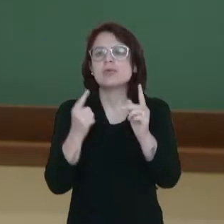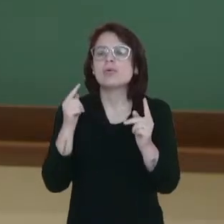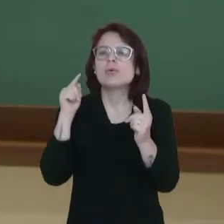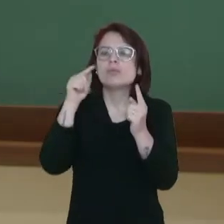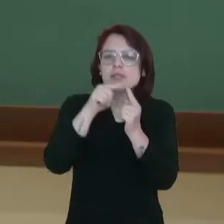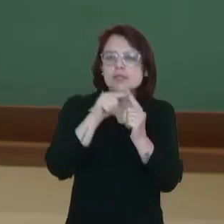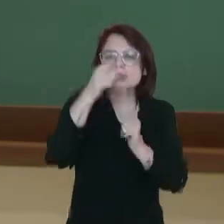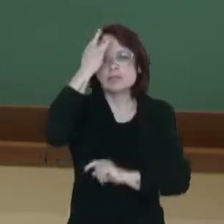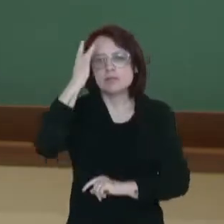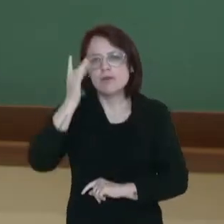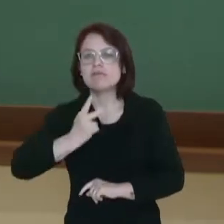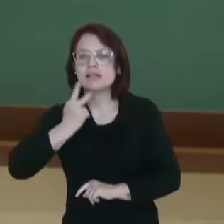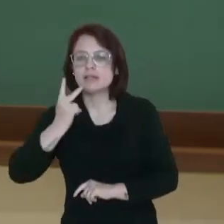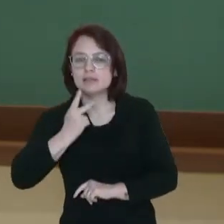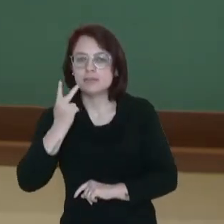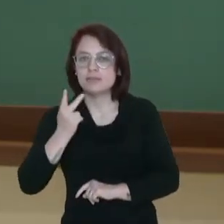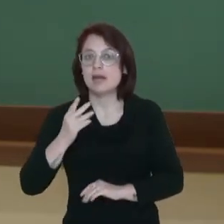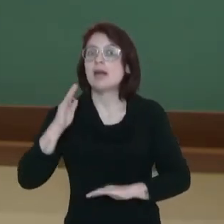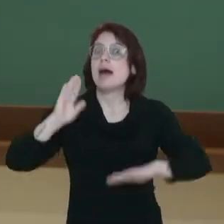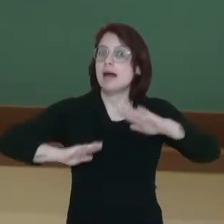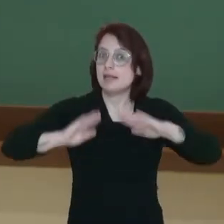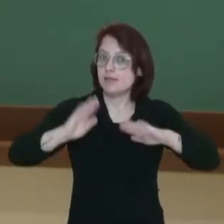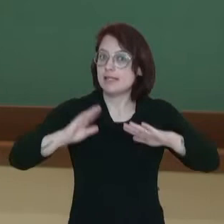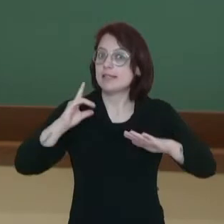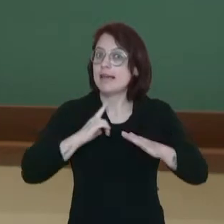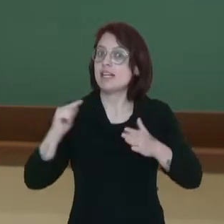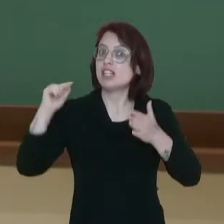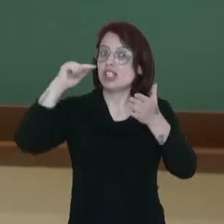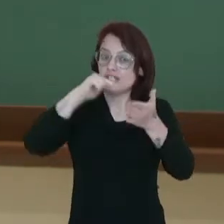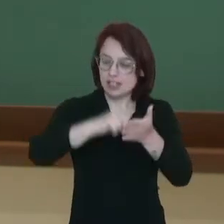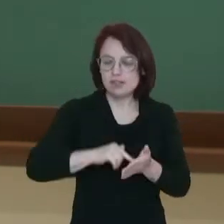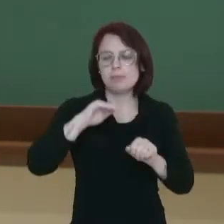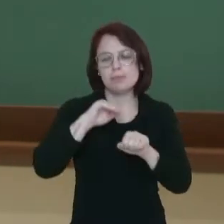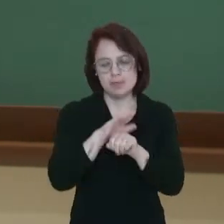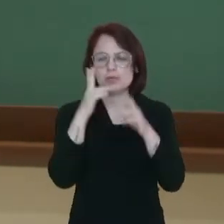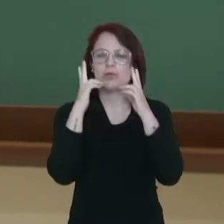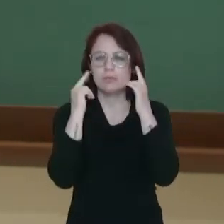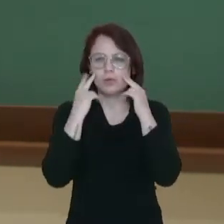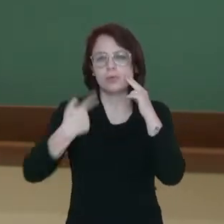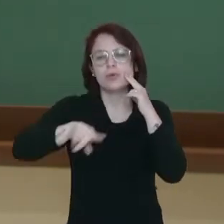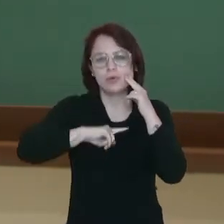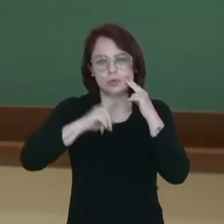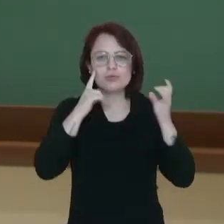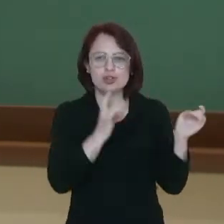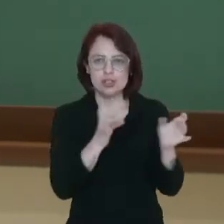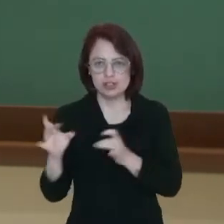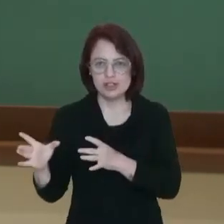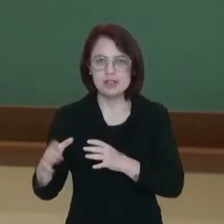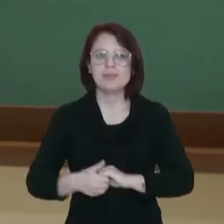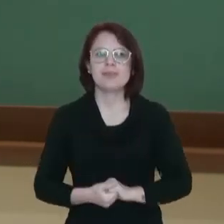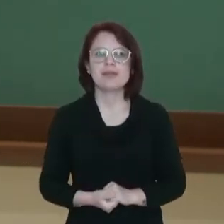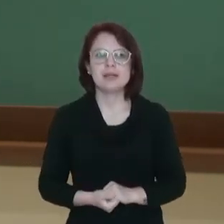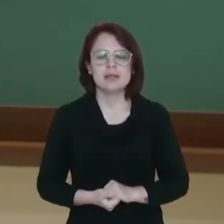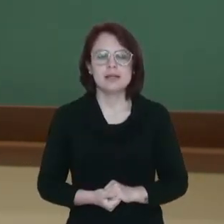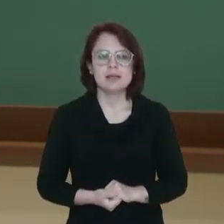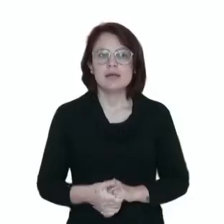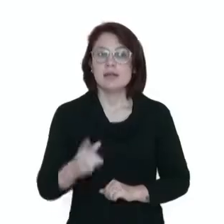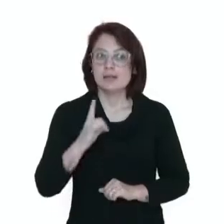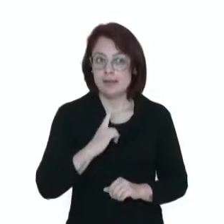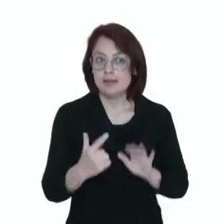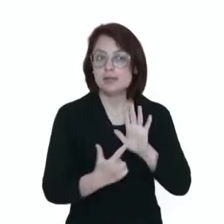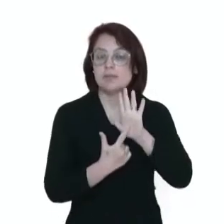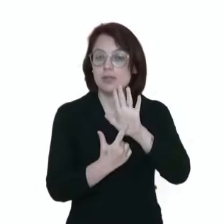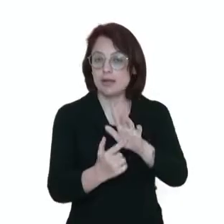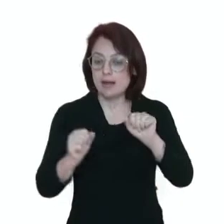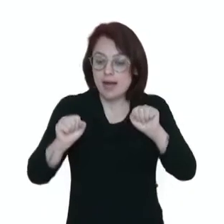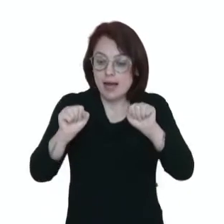Isso pode ocorrer, então, no modo indicativo, que é o mais comum no nosso dia a dia, na nossa fala. Ele expressa uma